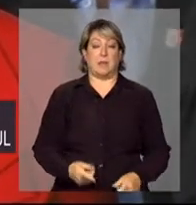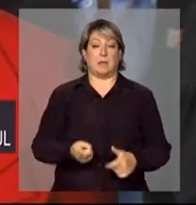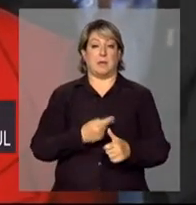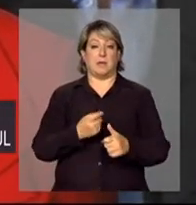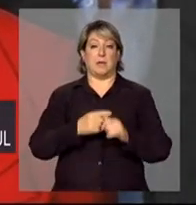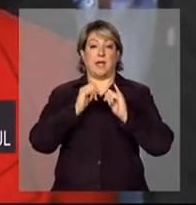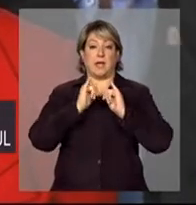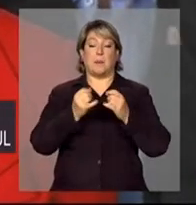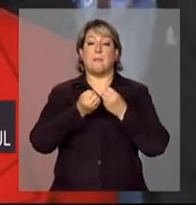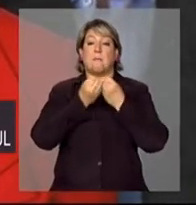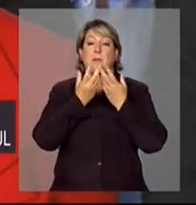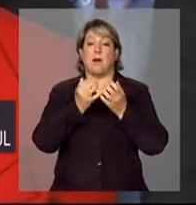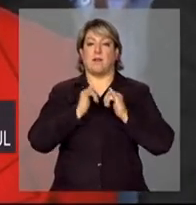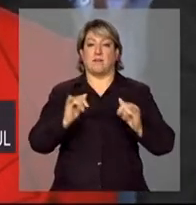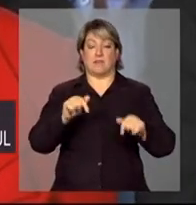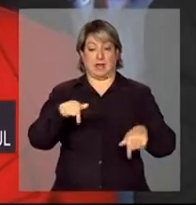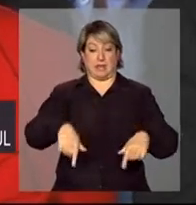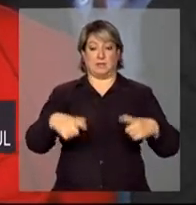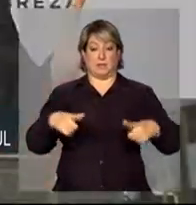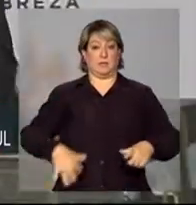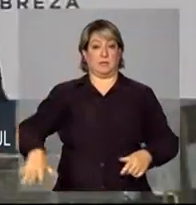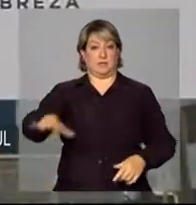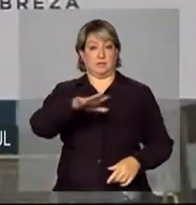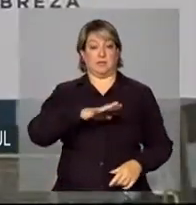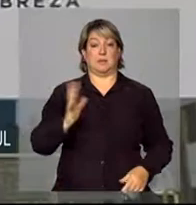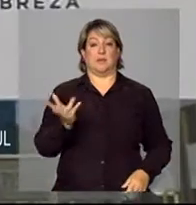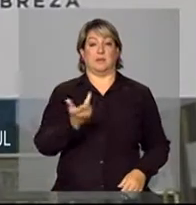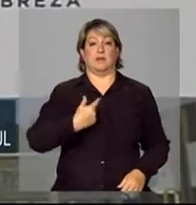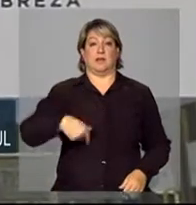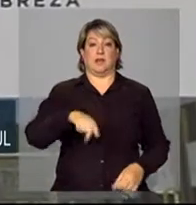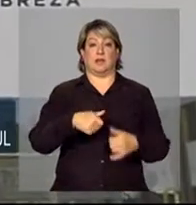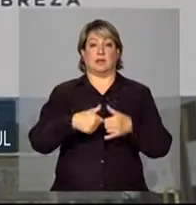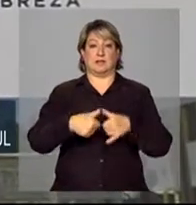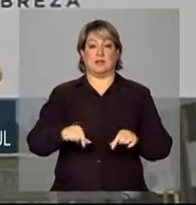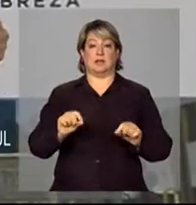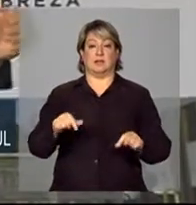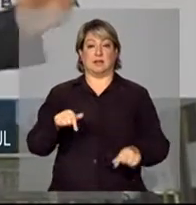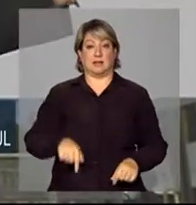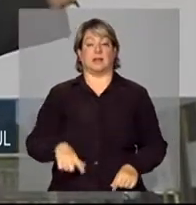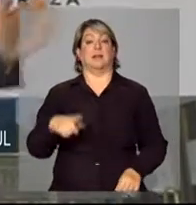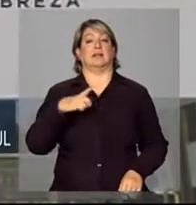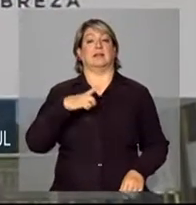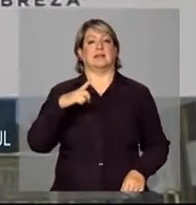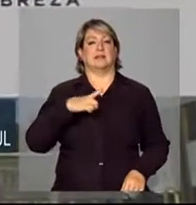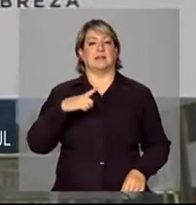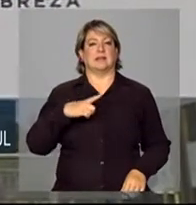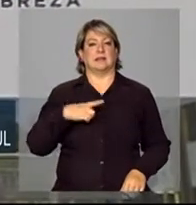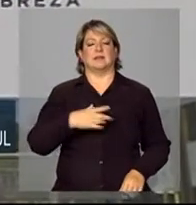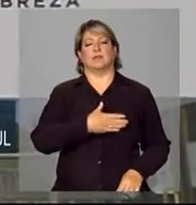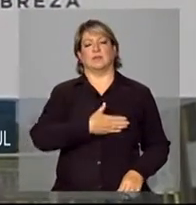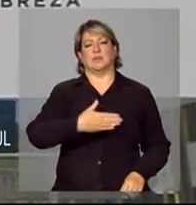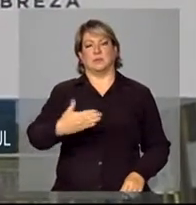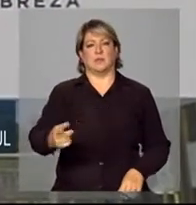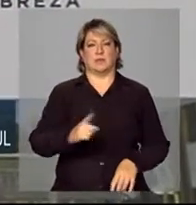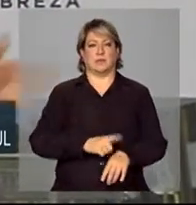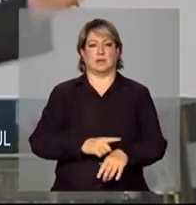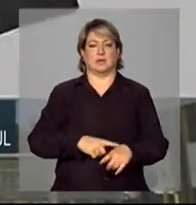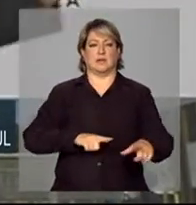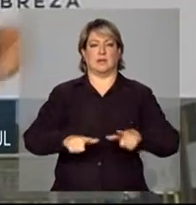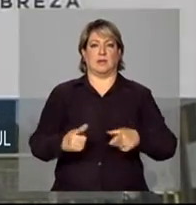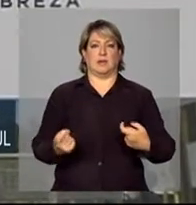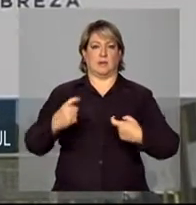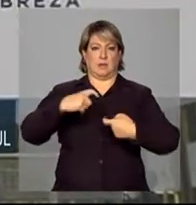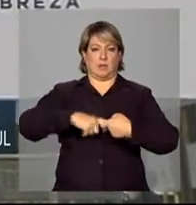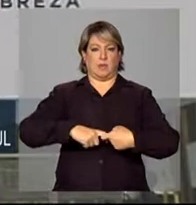notícia. Esse local maravilhoso em que nos encontramos, ele tem sido, ao longo do tempo, trabalhado numa grande parceria entre o